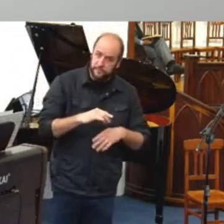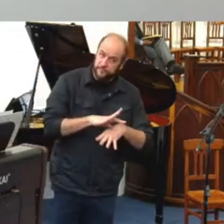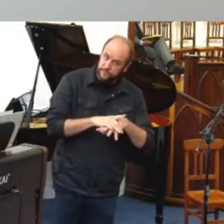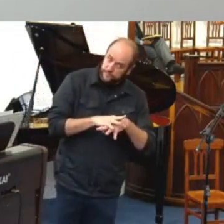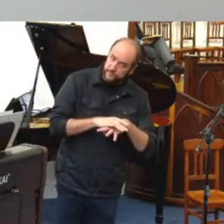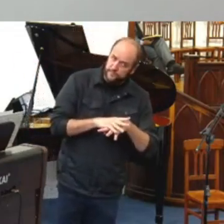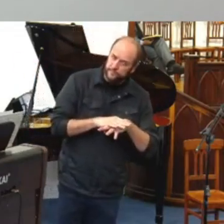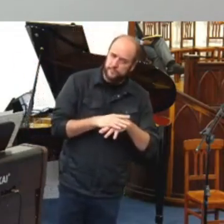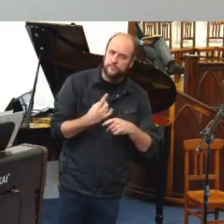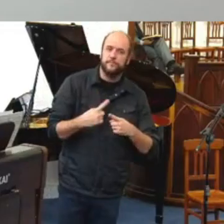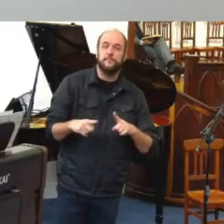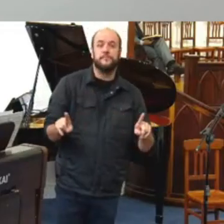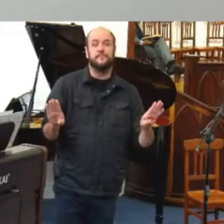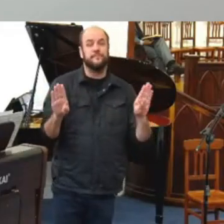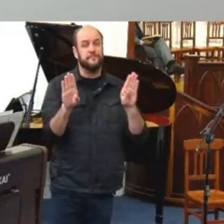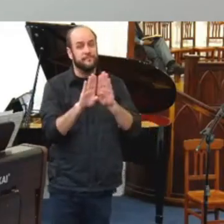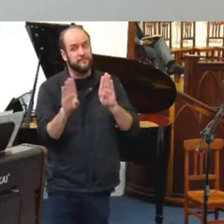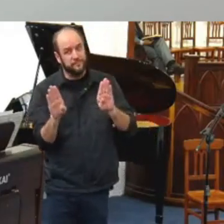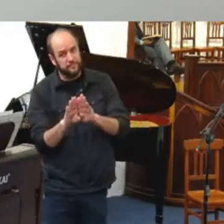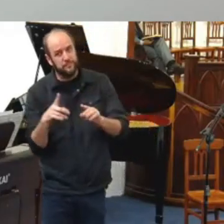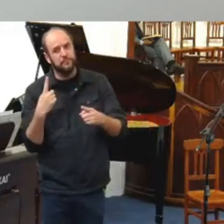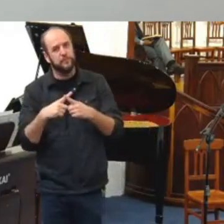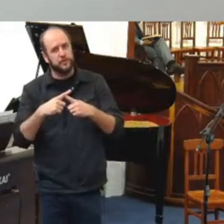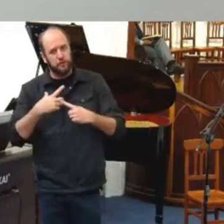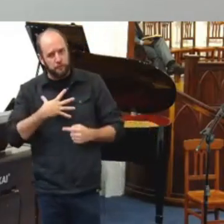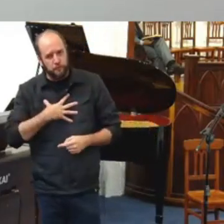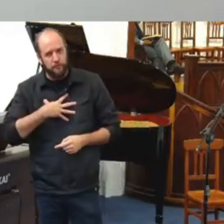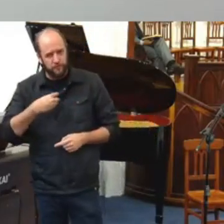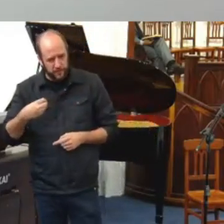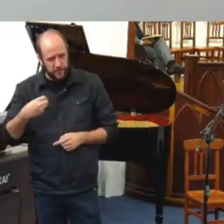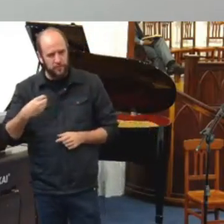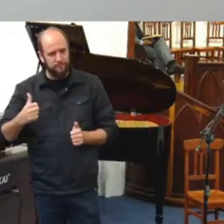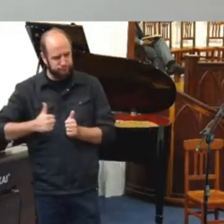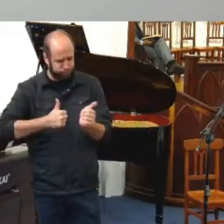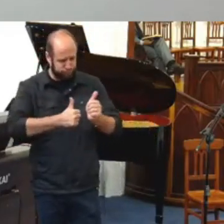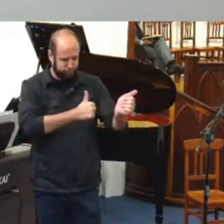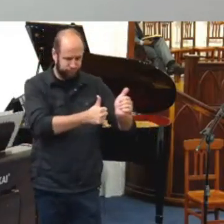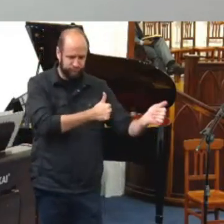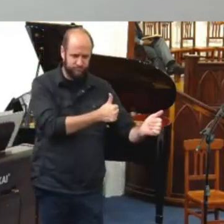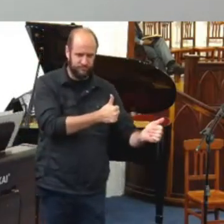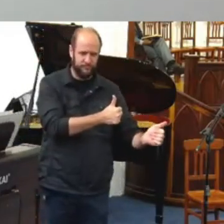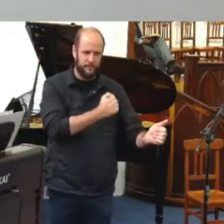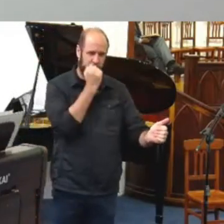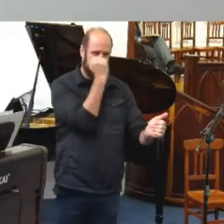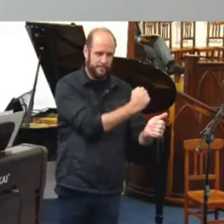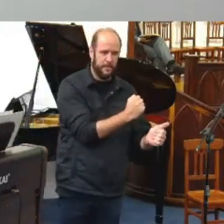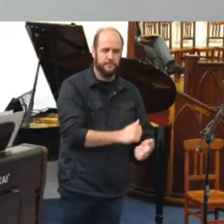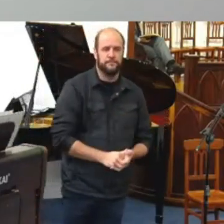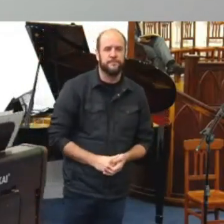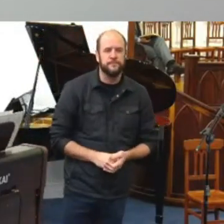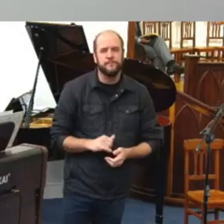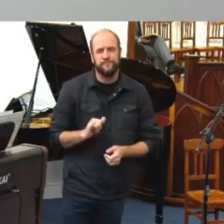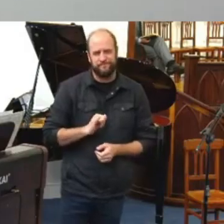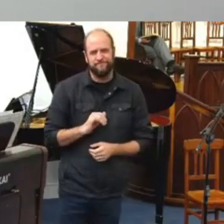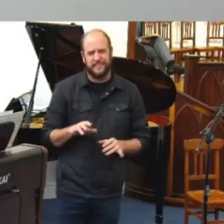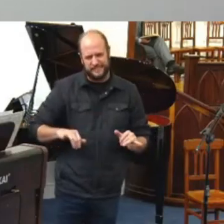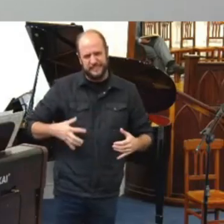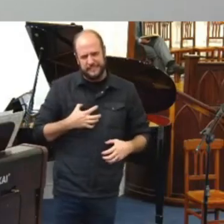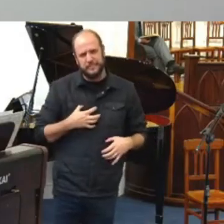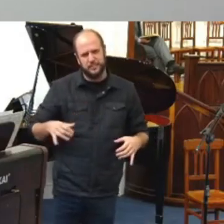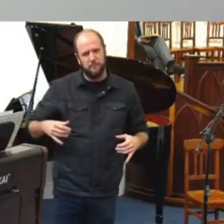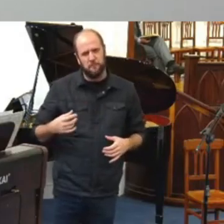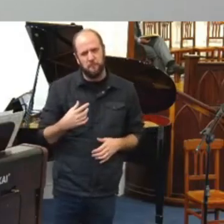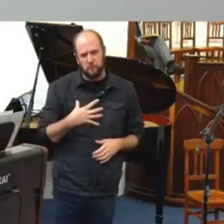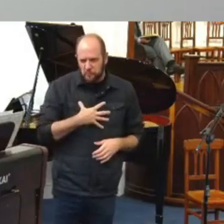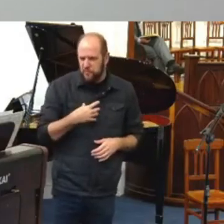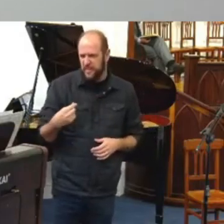enfermidade, mas estava sofrendo também porque o seu filho o perseguia. E isso causava dor e sofrimento